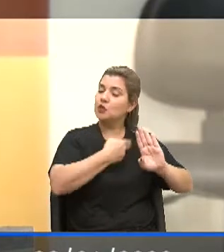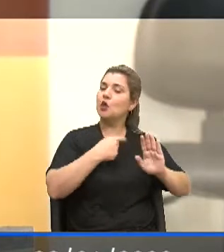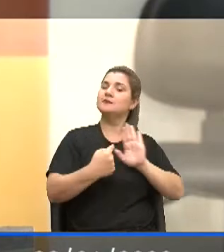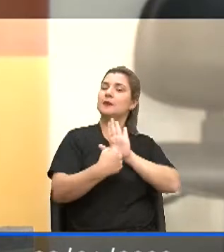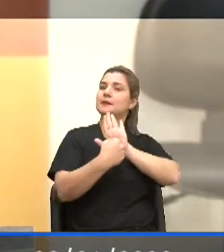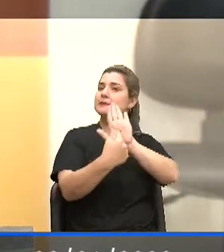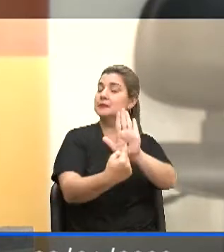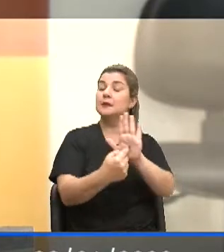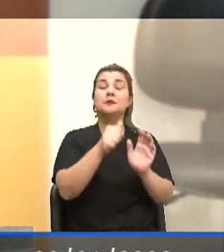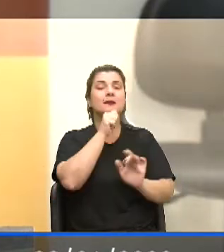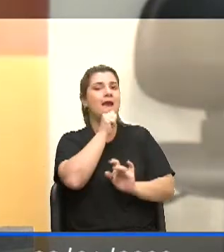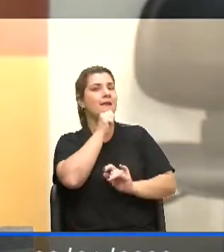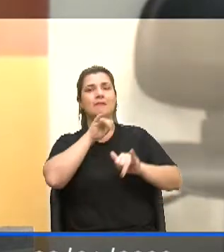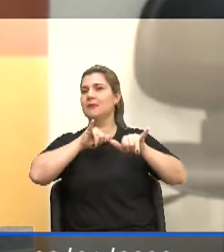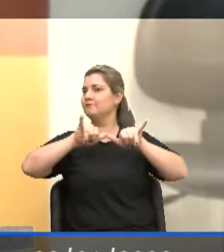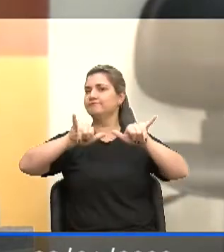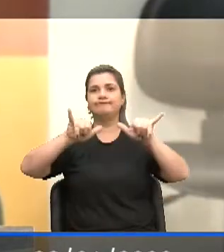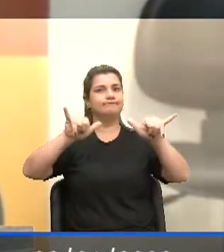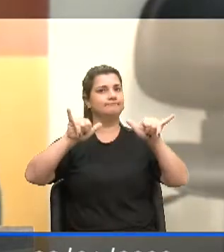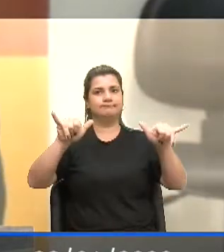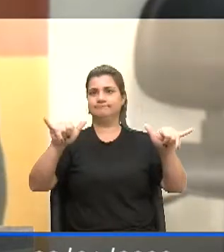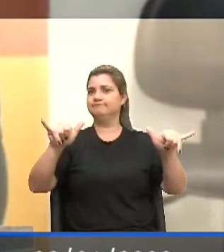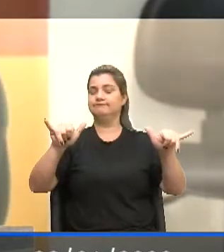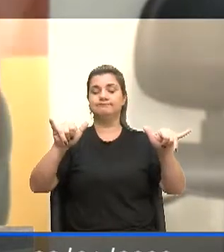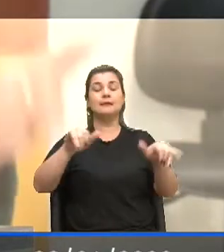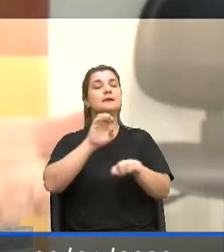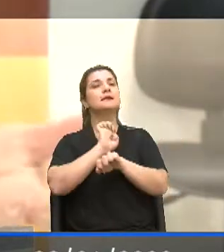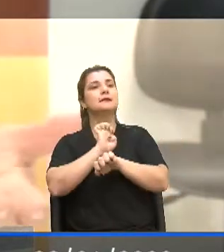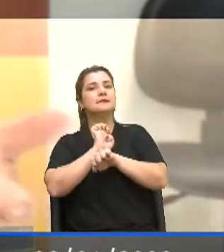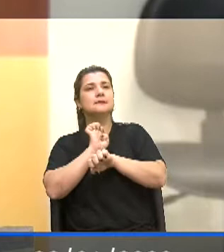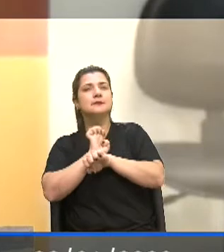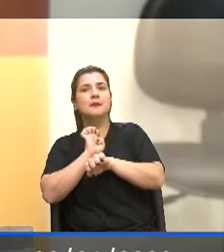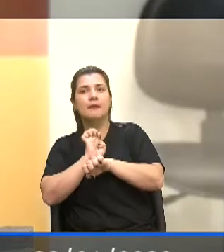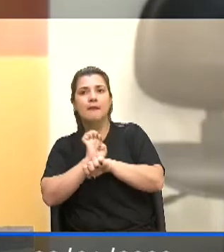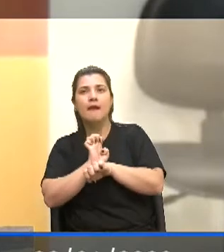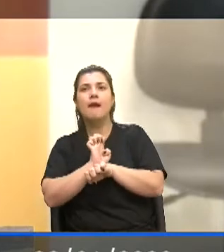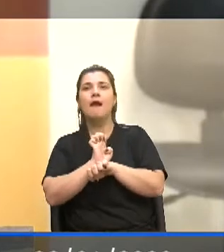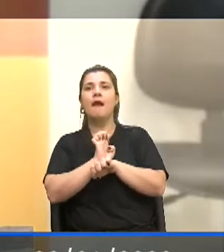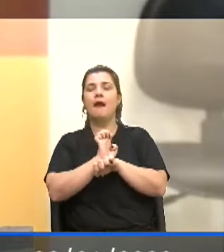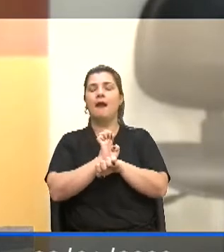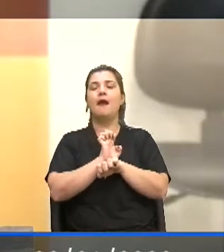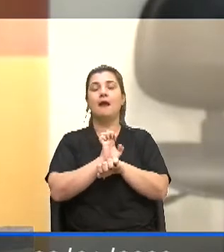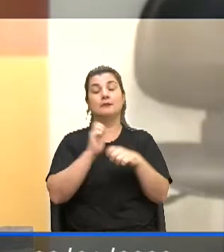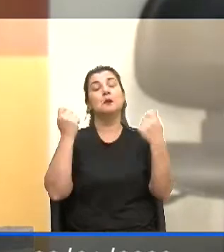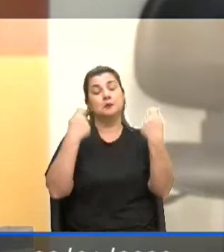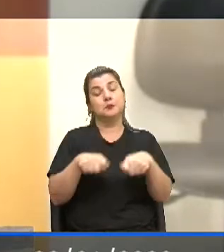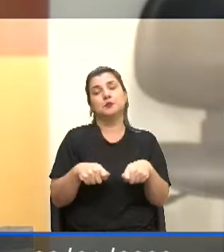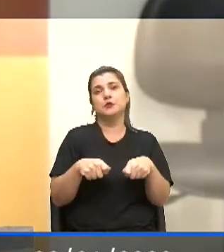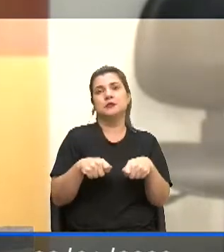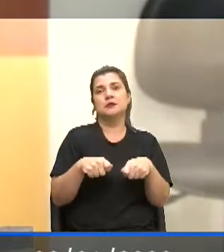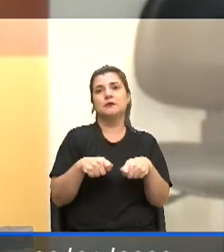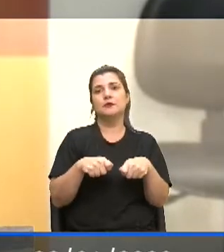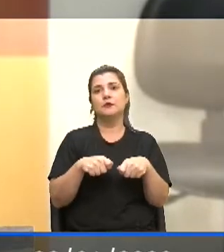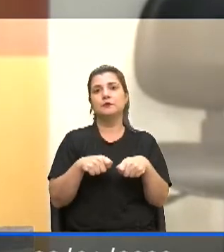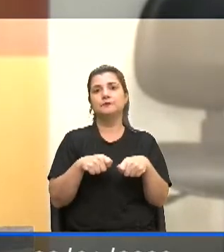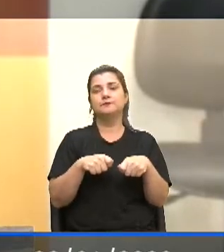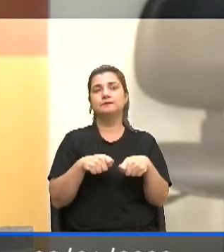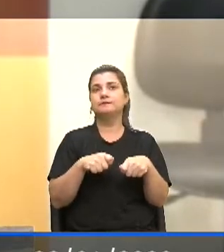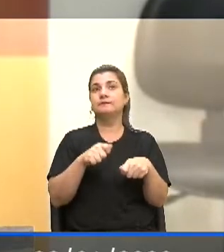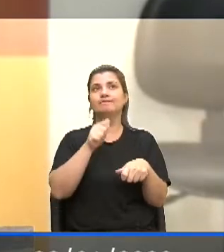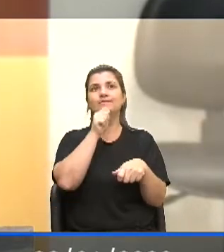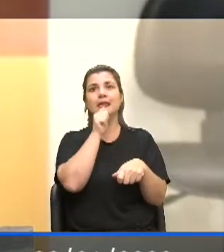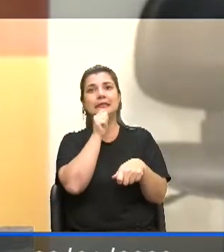foi publicada, e será tão breve possível, ela não ela